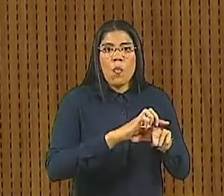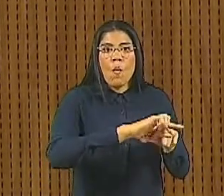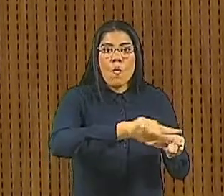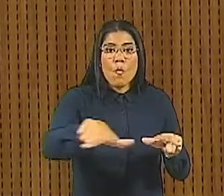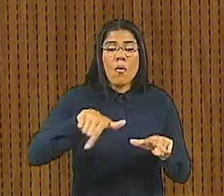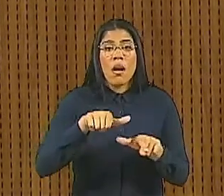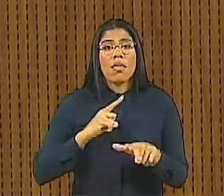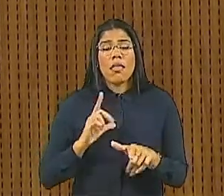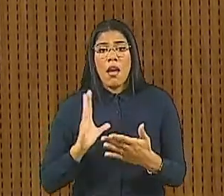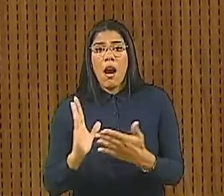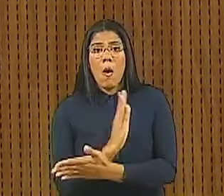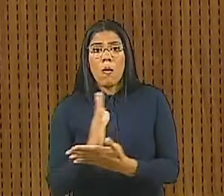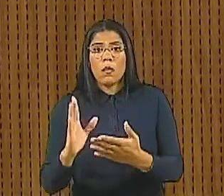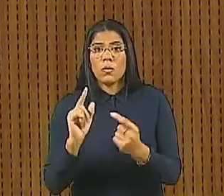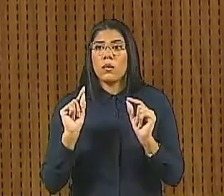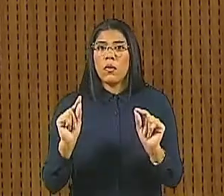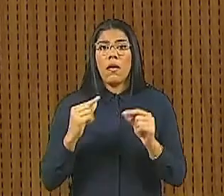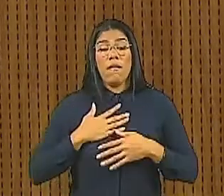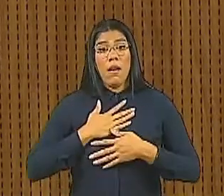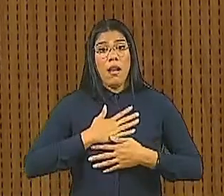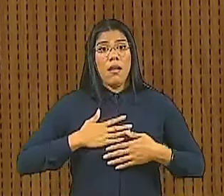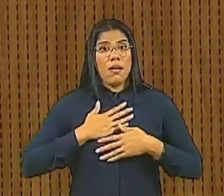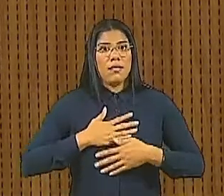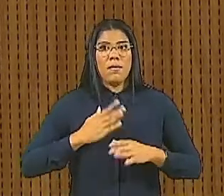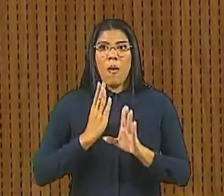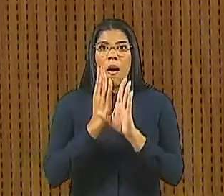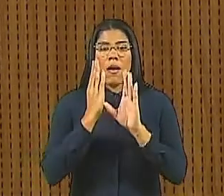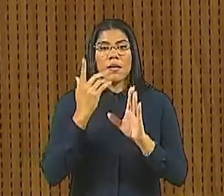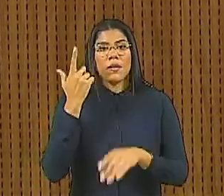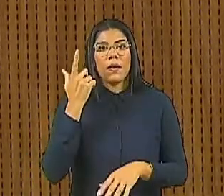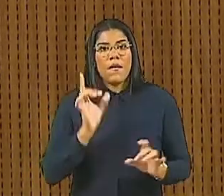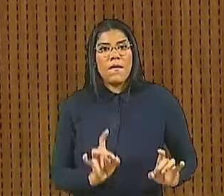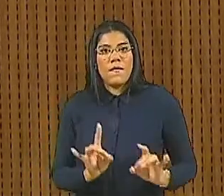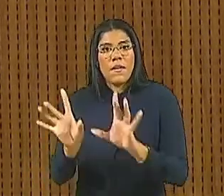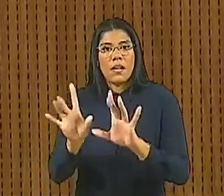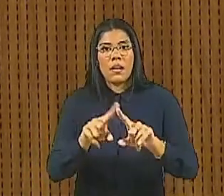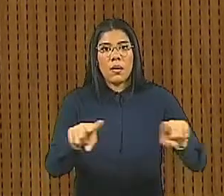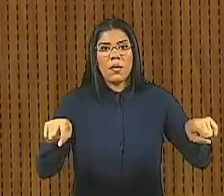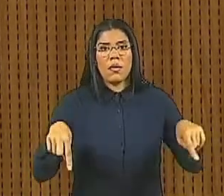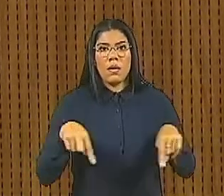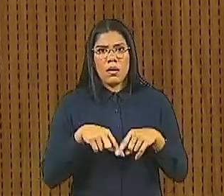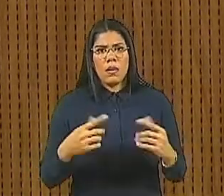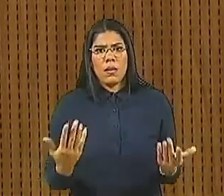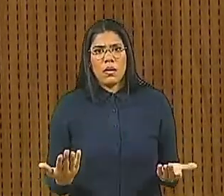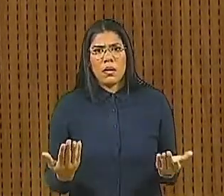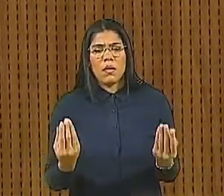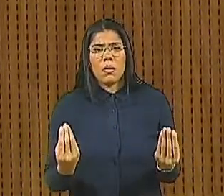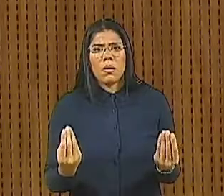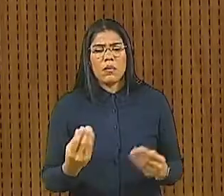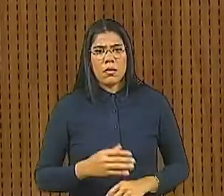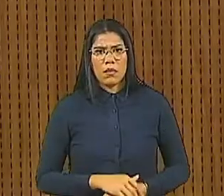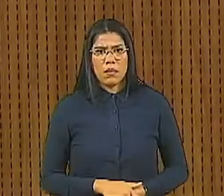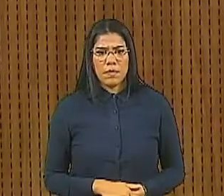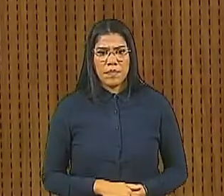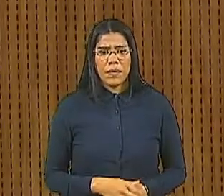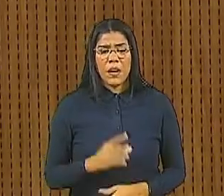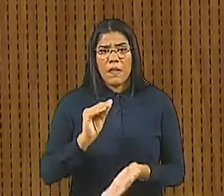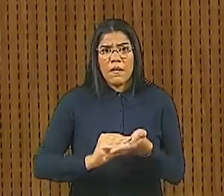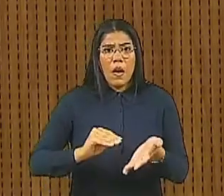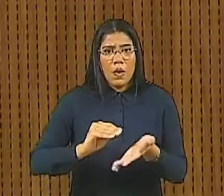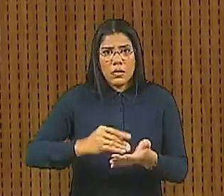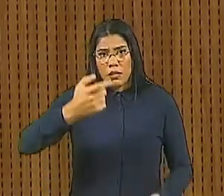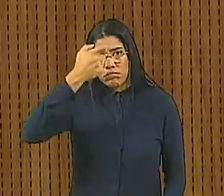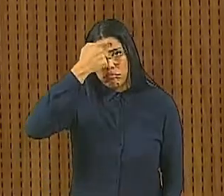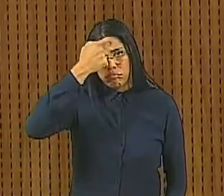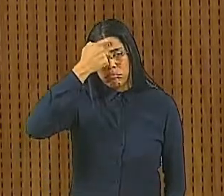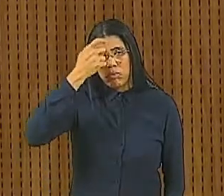comemoram a destruição. Comemoram a destruição, não sei se por falta de conhecimento